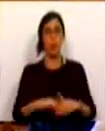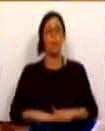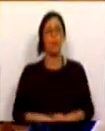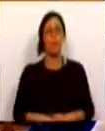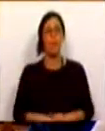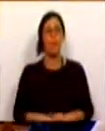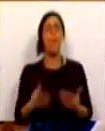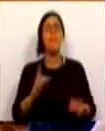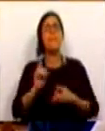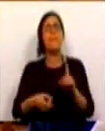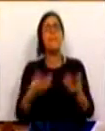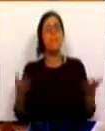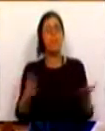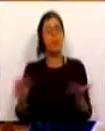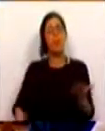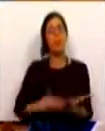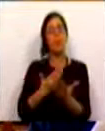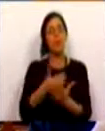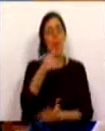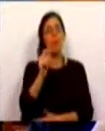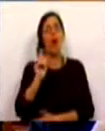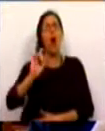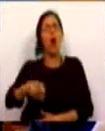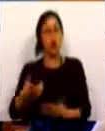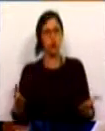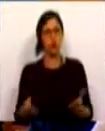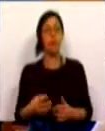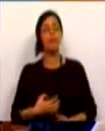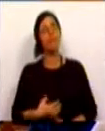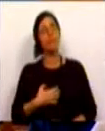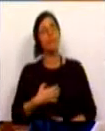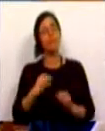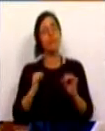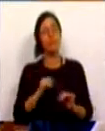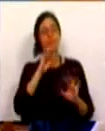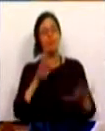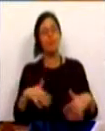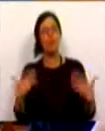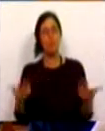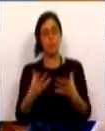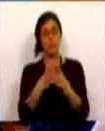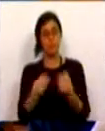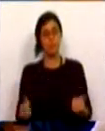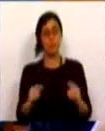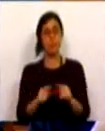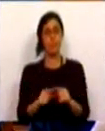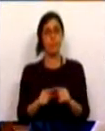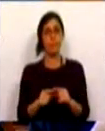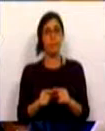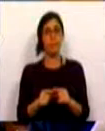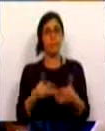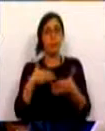seguintes. Qual as propostas do Bloco de Esquerda no sentido de podermos ultrapassar